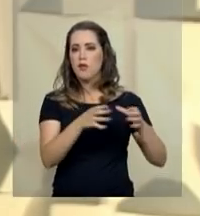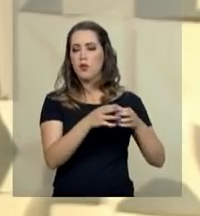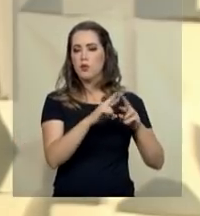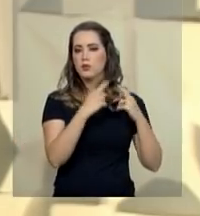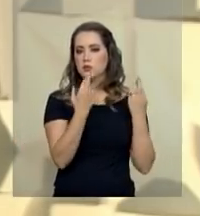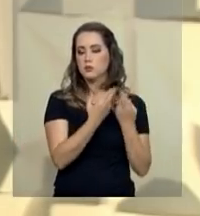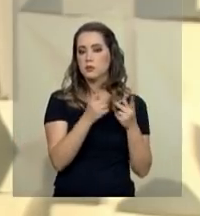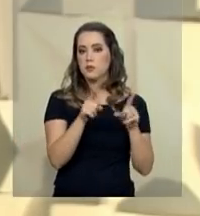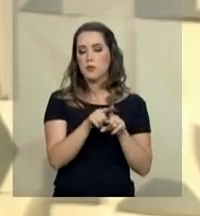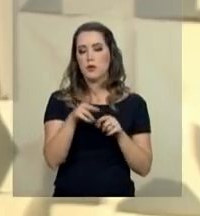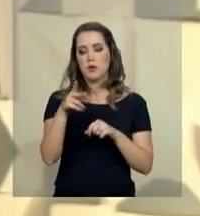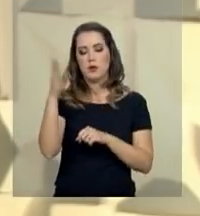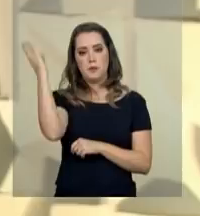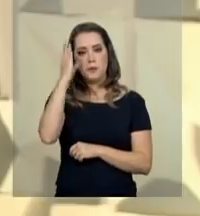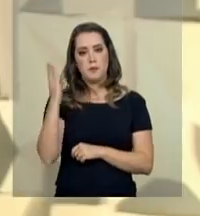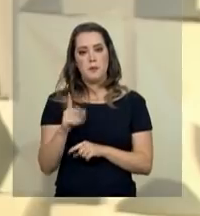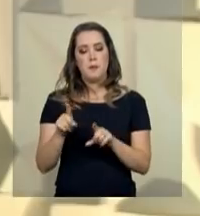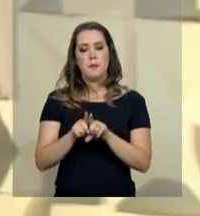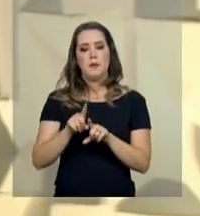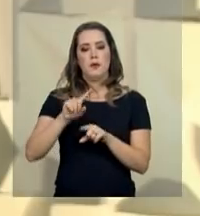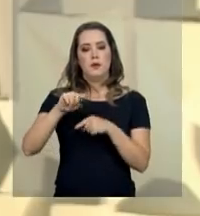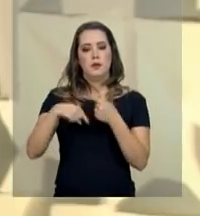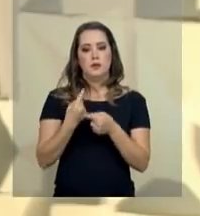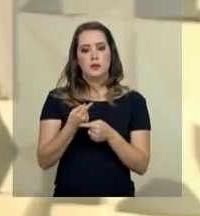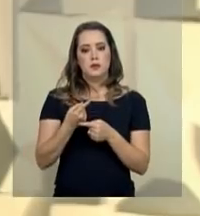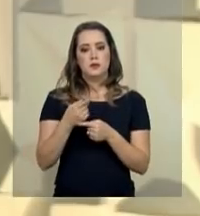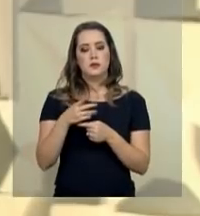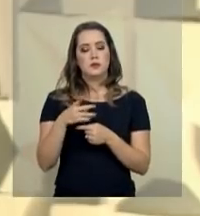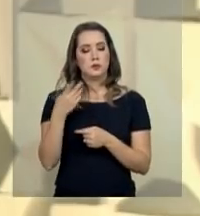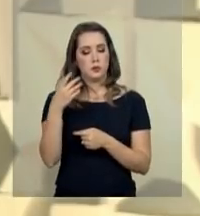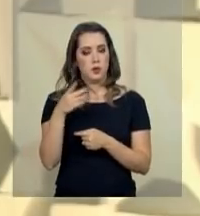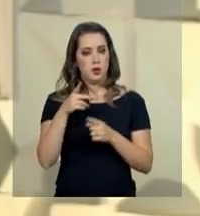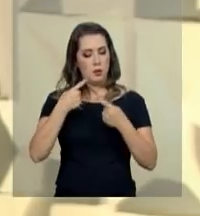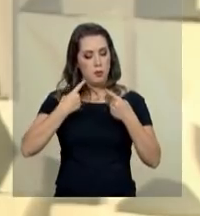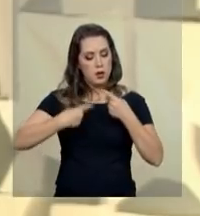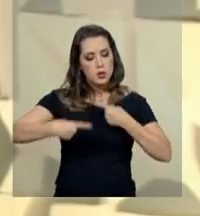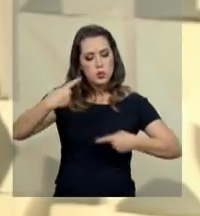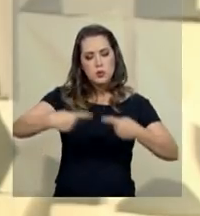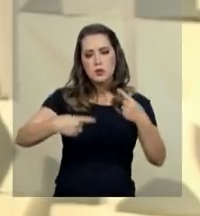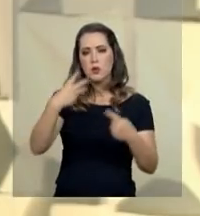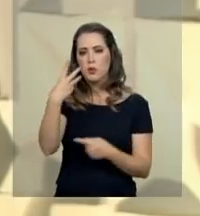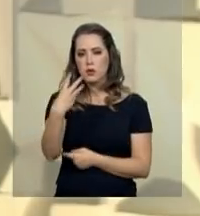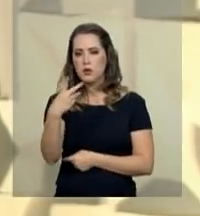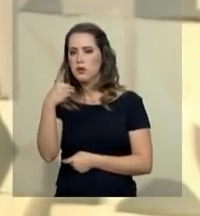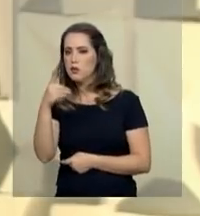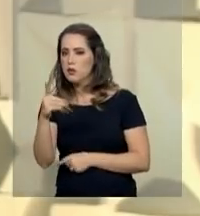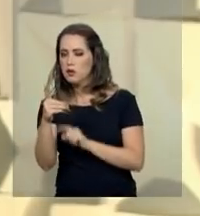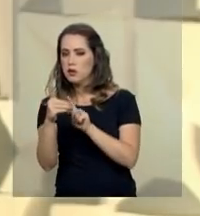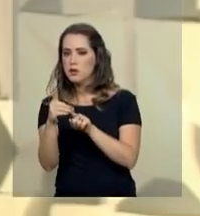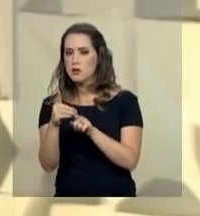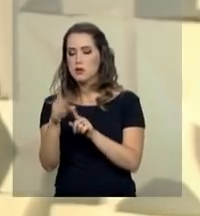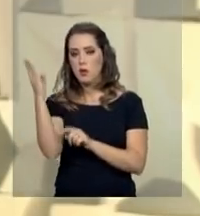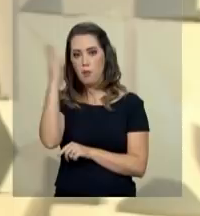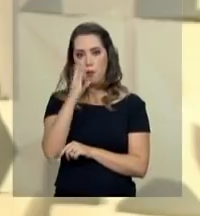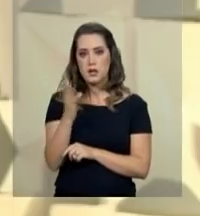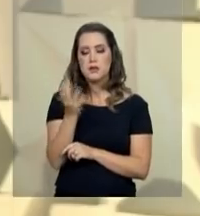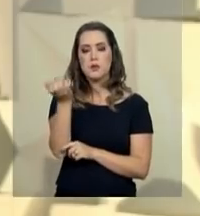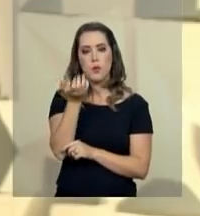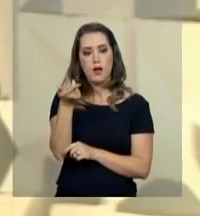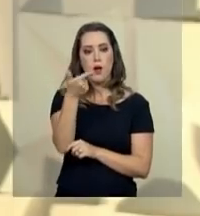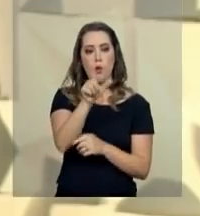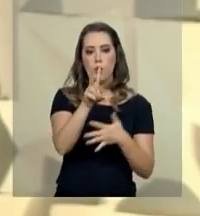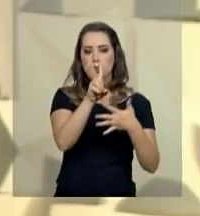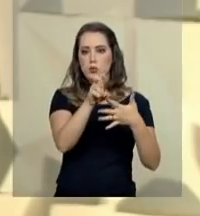o Brasil também, né, depois pelo discurso dos 3Ds, né, vem pleiteando que se discutam outros temas,